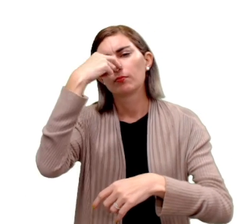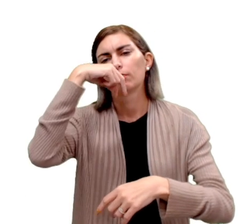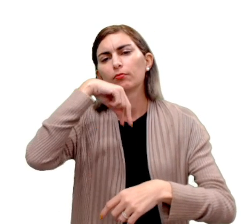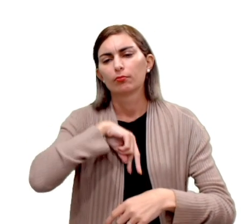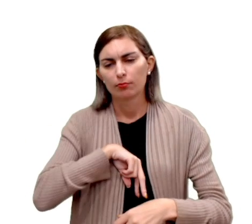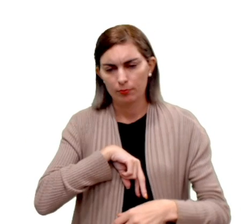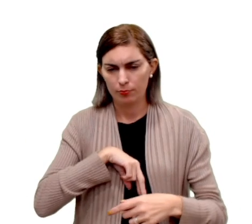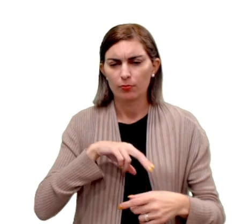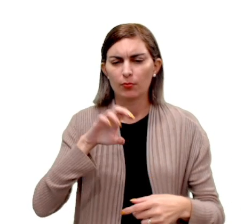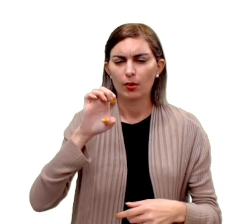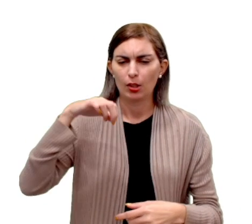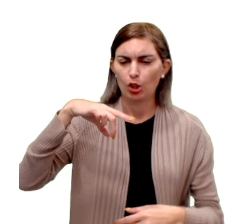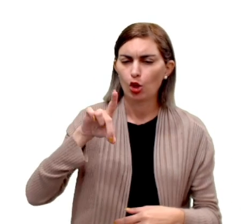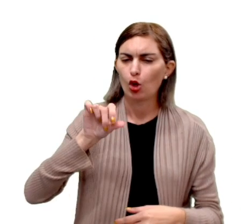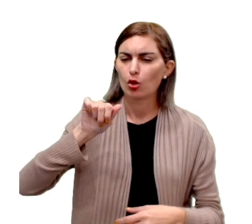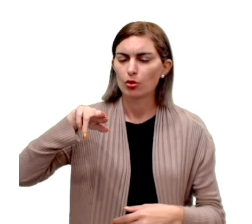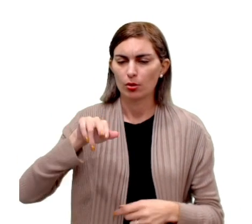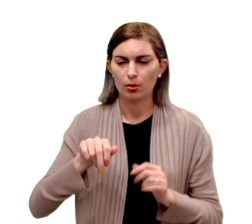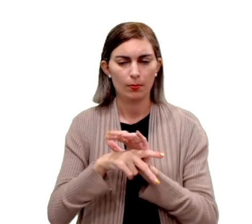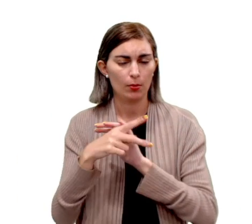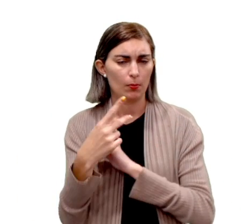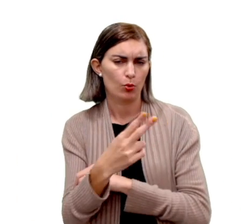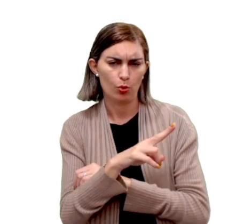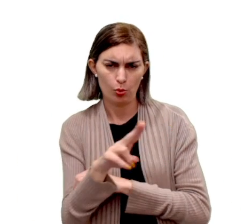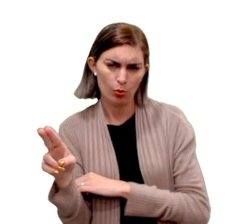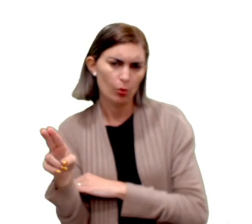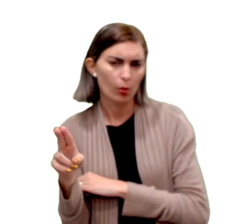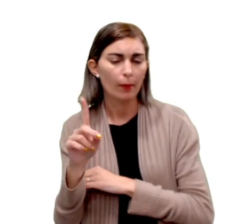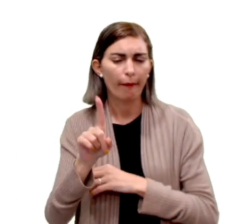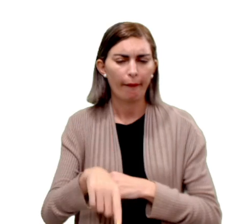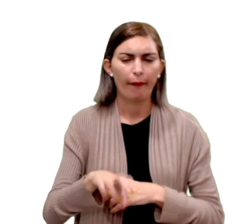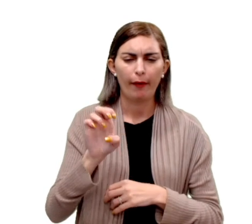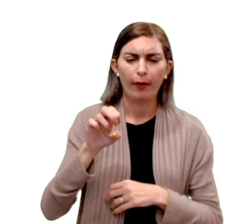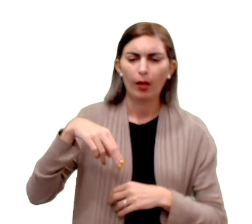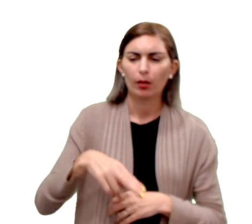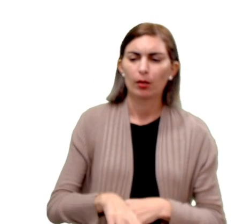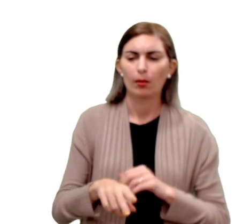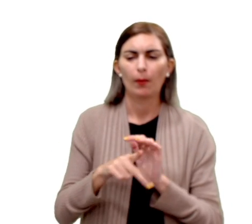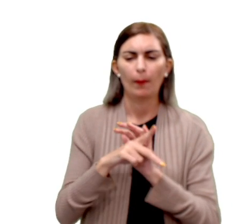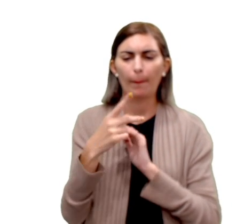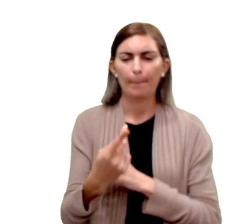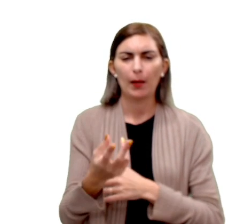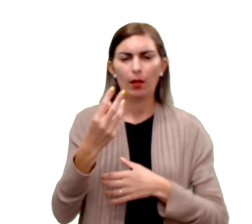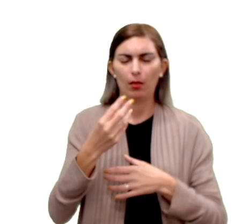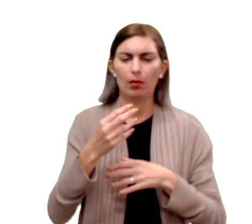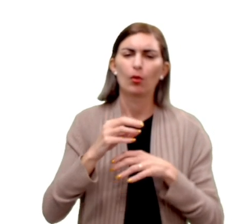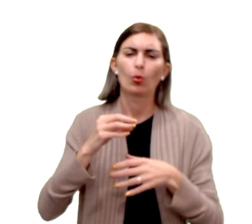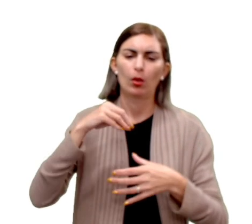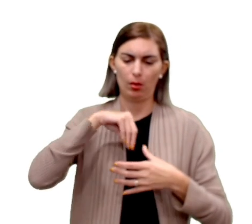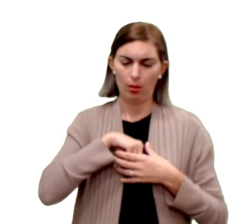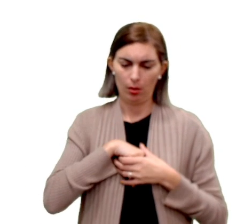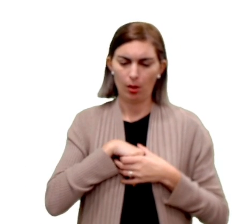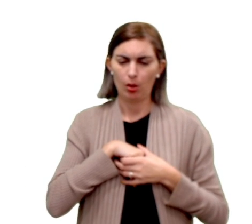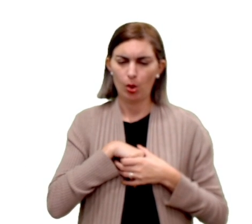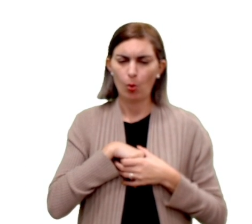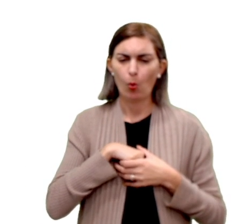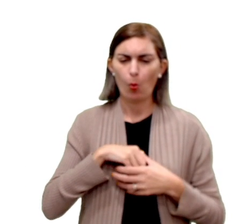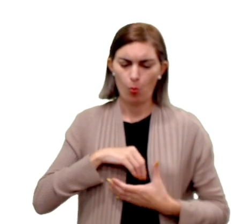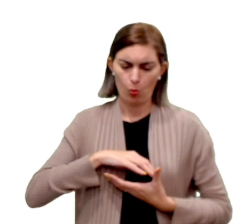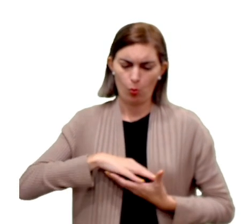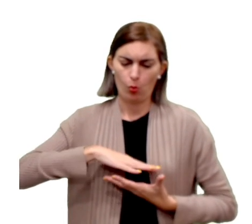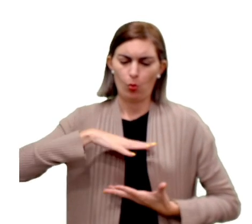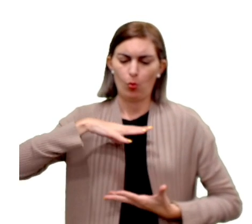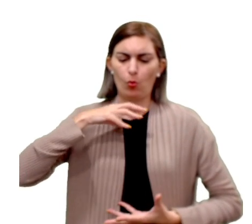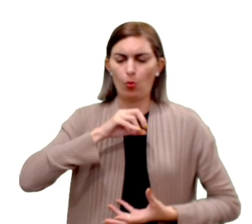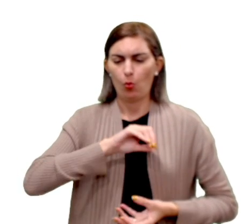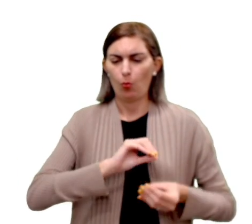intoxicação endógena, né, como a própria nomenclatura traz, endo vem da parte interna. Então, ela é causada pelo acúmulo de